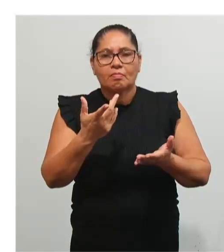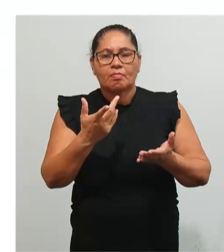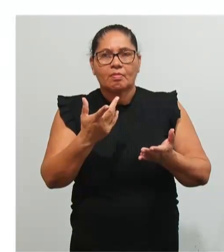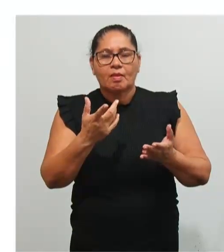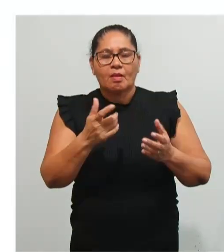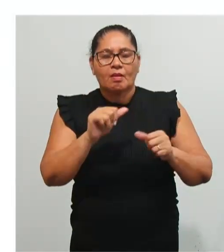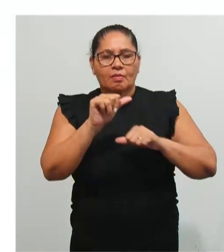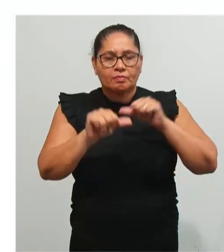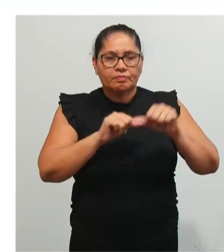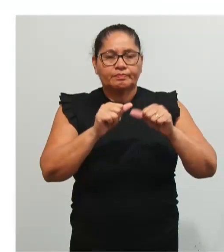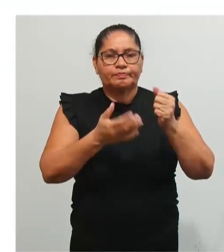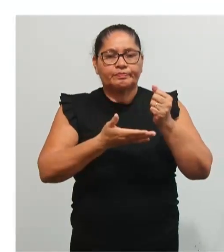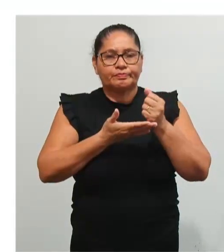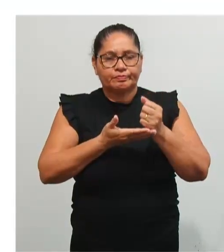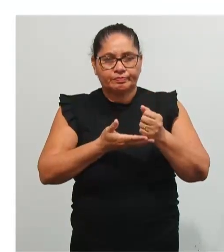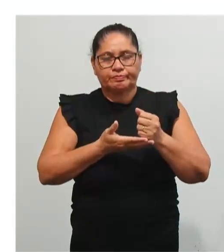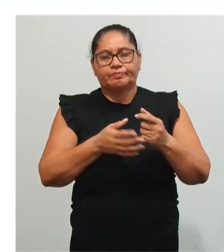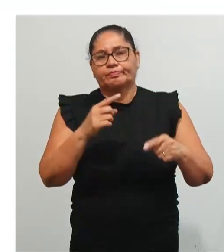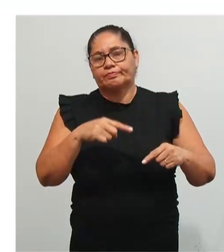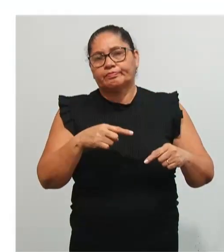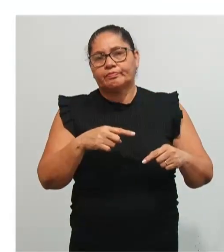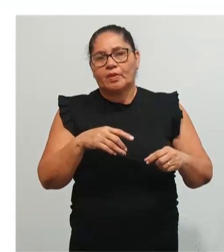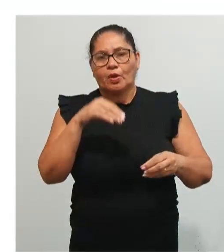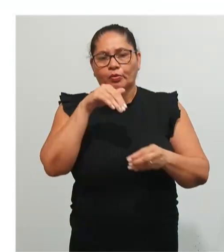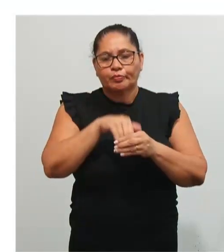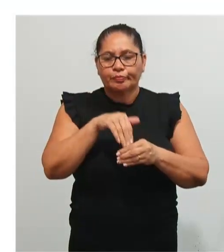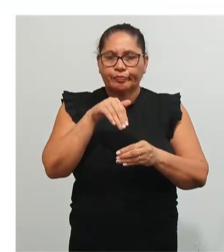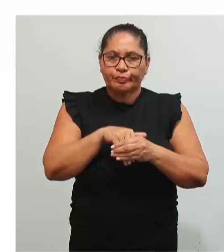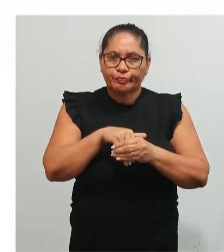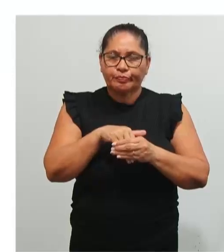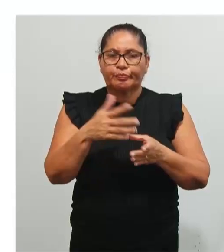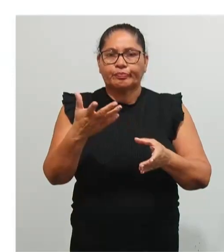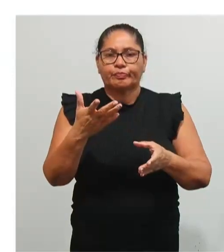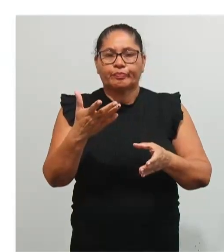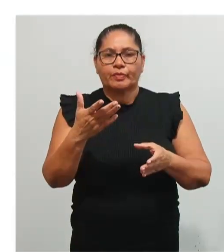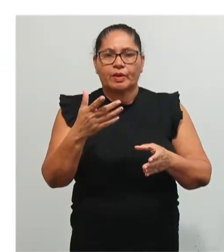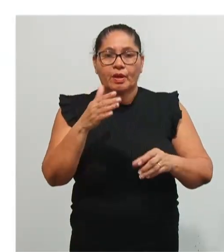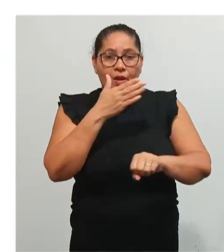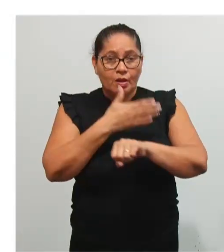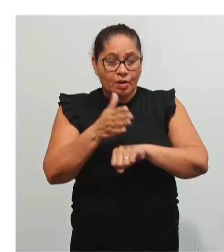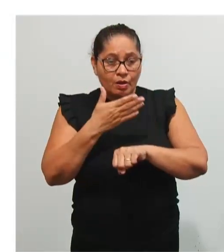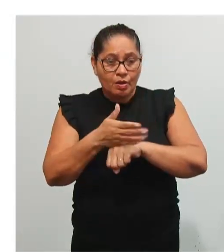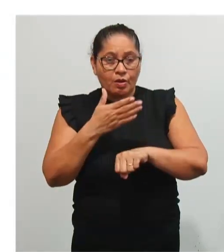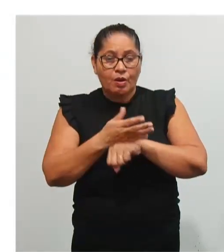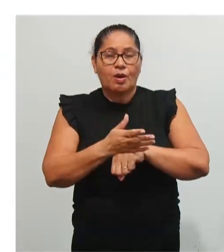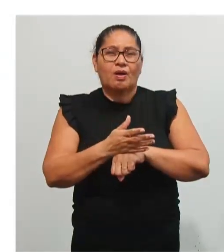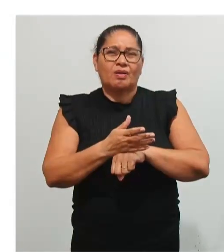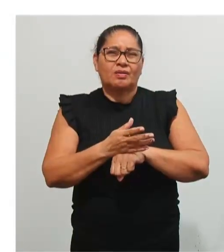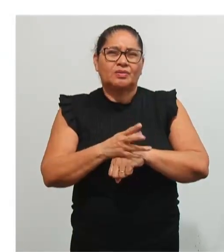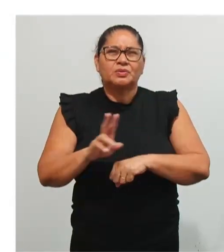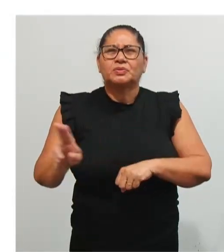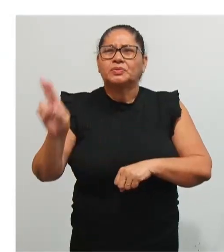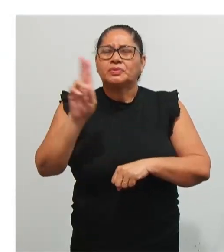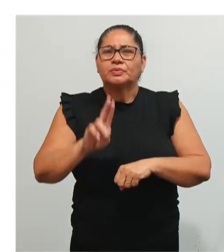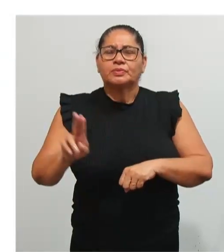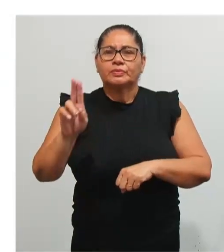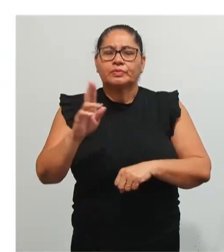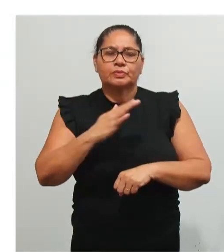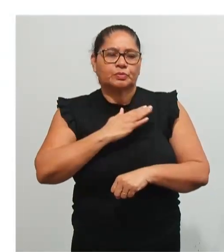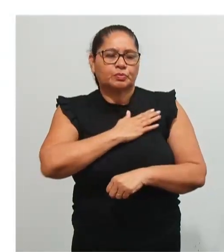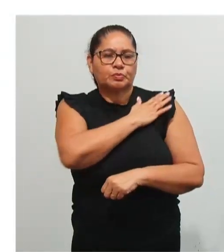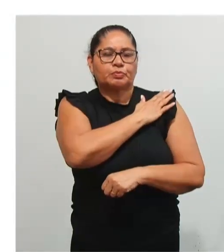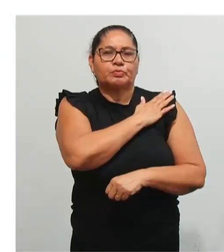político, sobretudo na forma de voto. A prática do clientelismo foi muito utilizada pelo